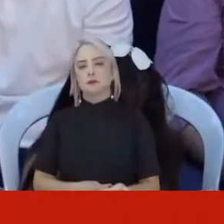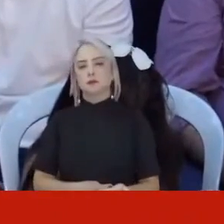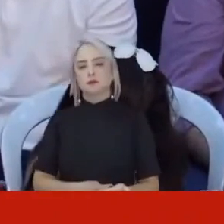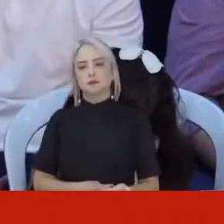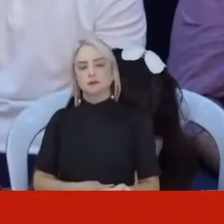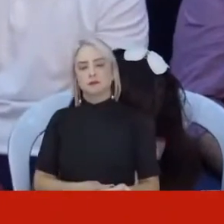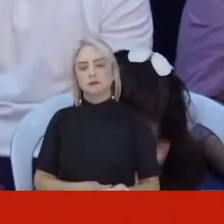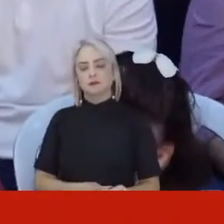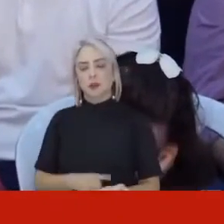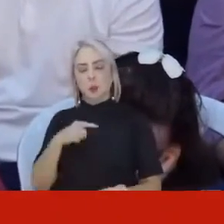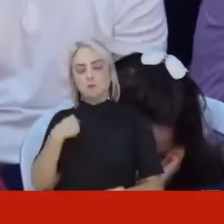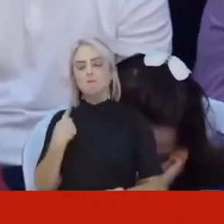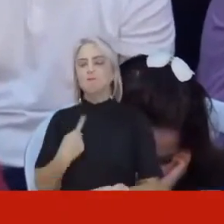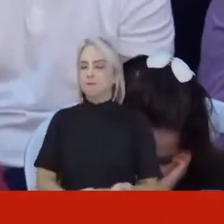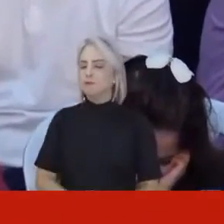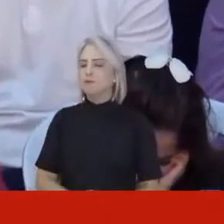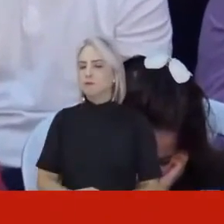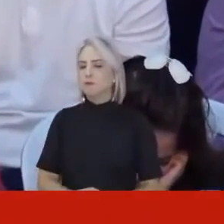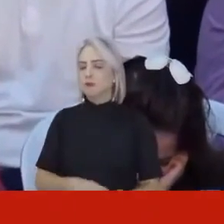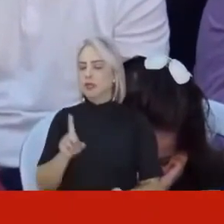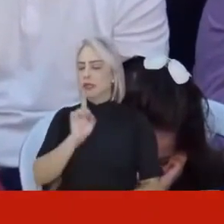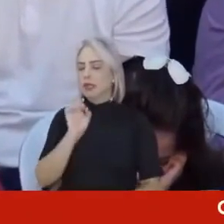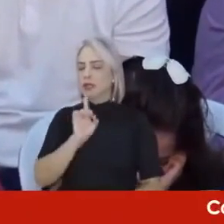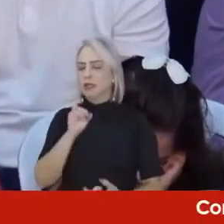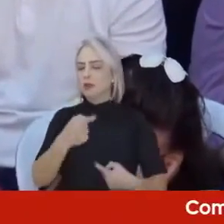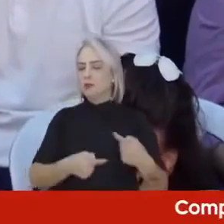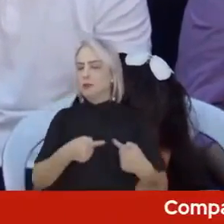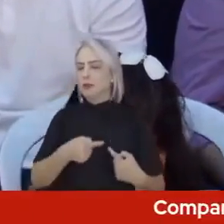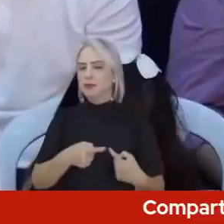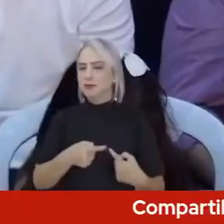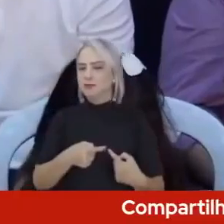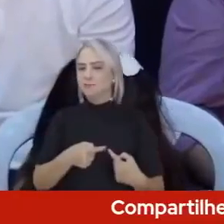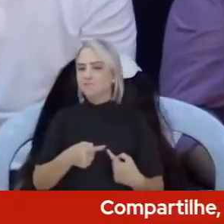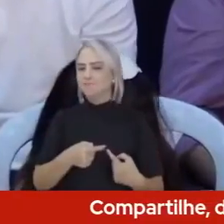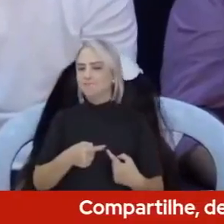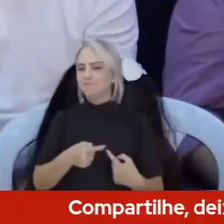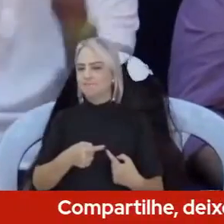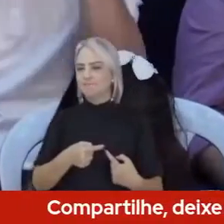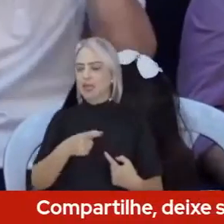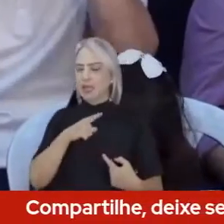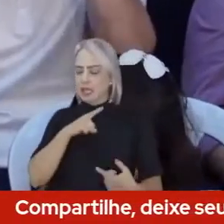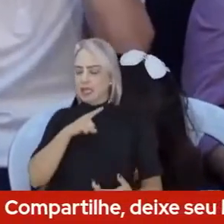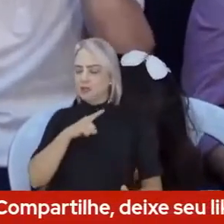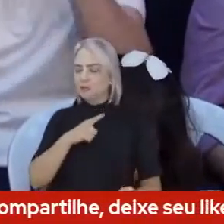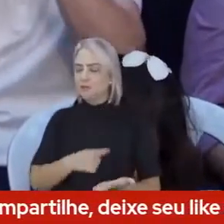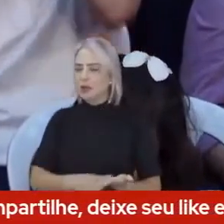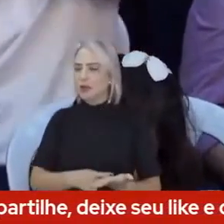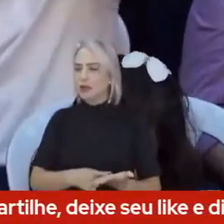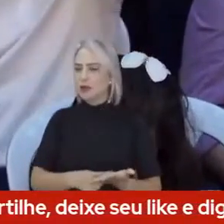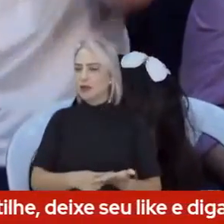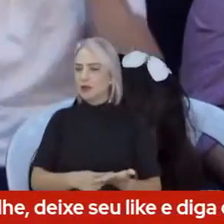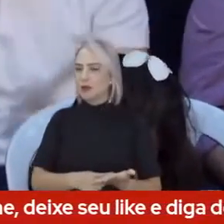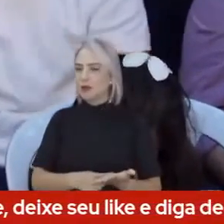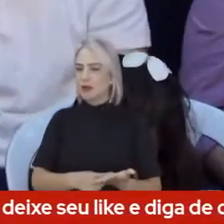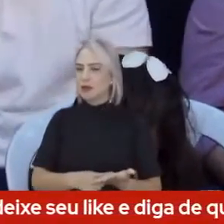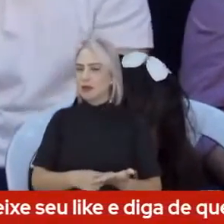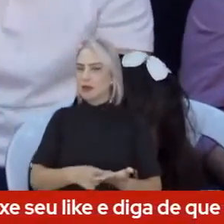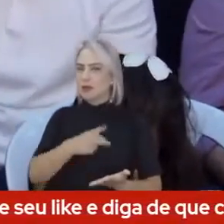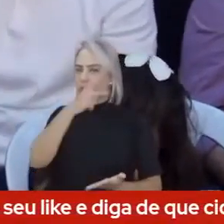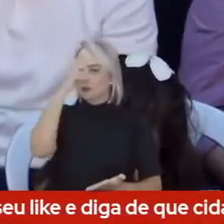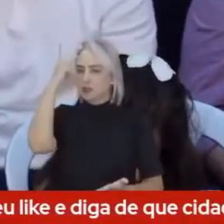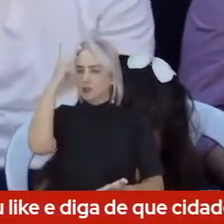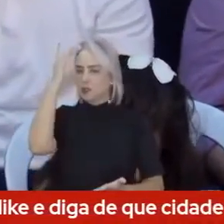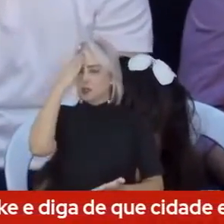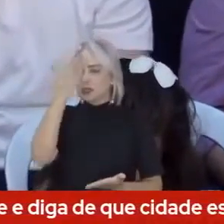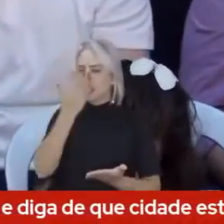um compromisso que não é político. Tem que ser um compromisso de cristão. Um compromisso